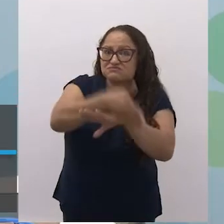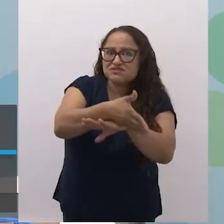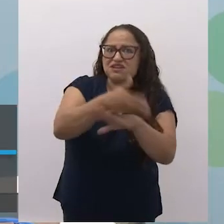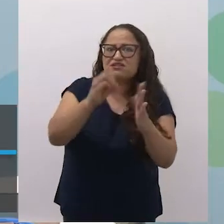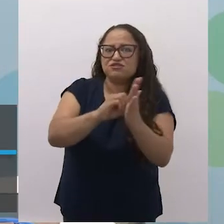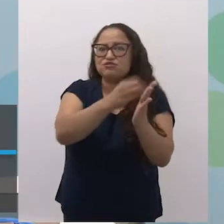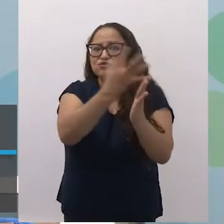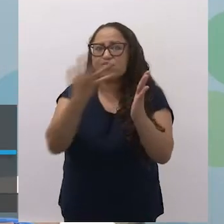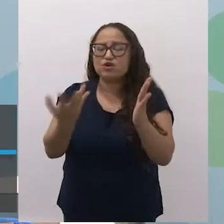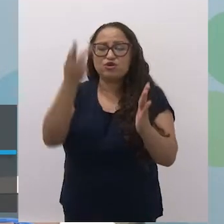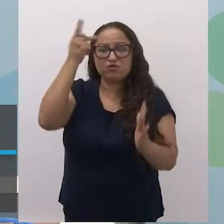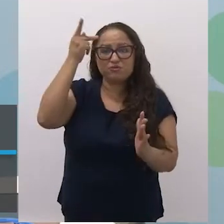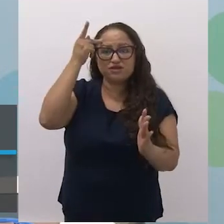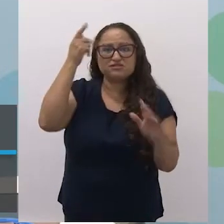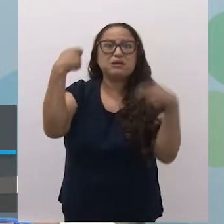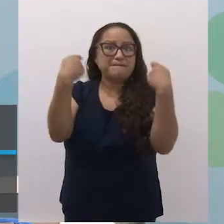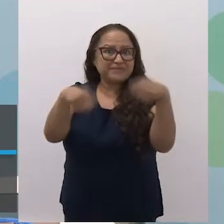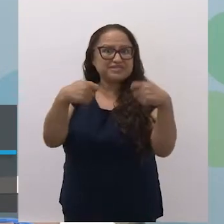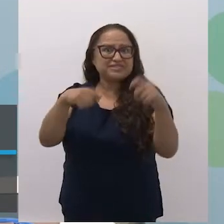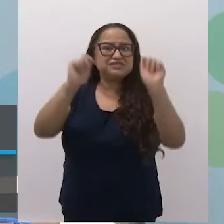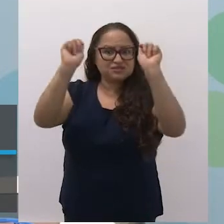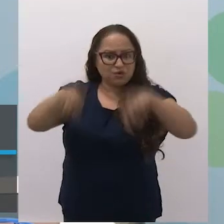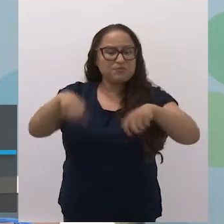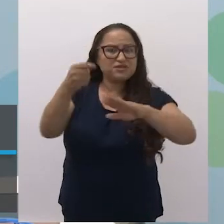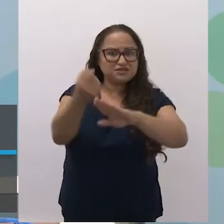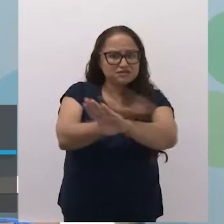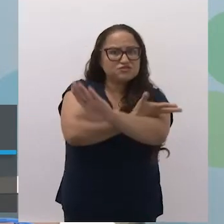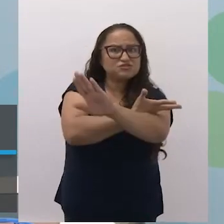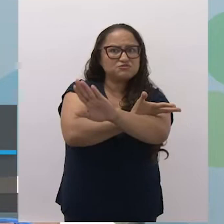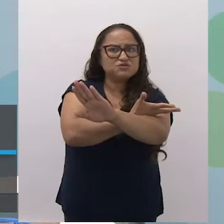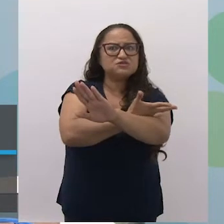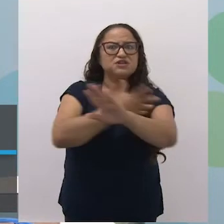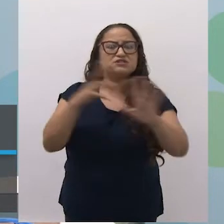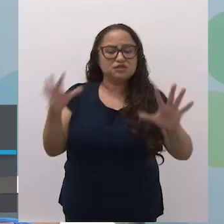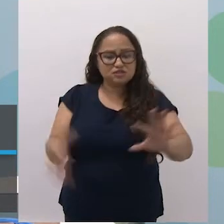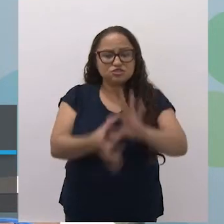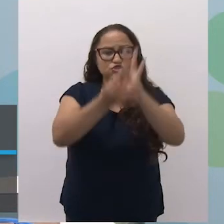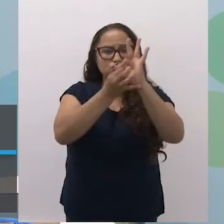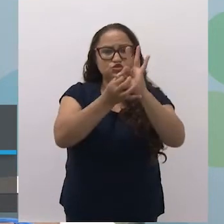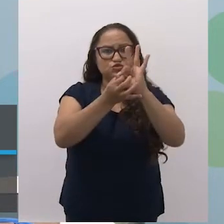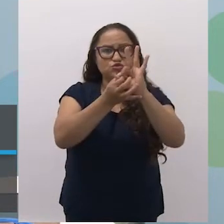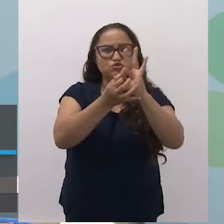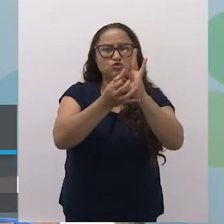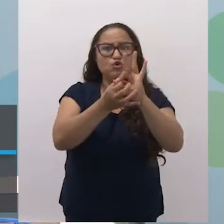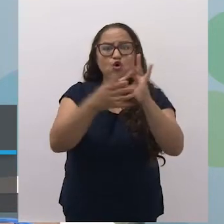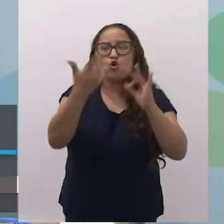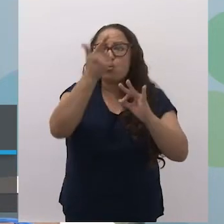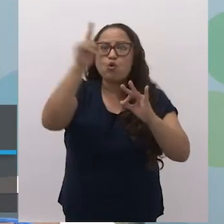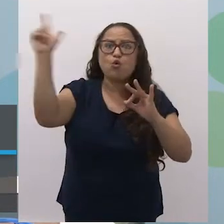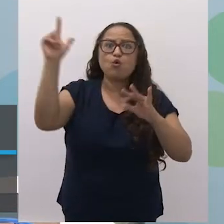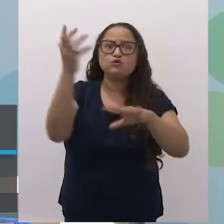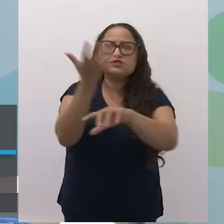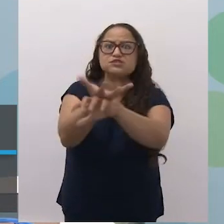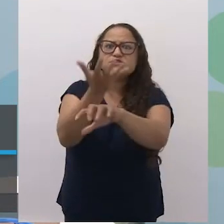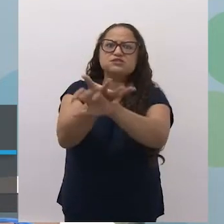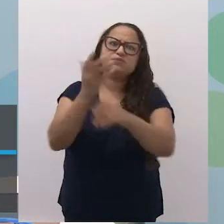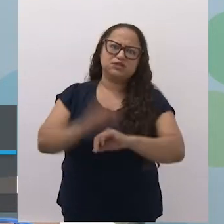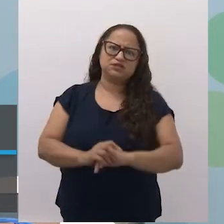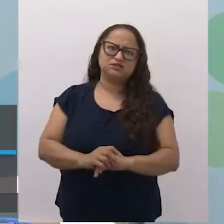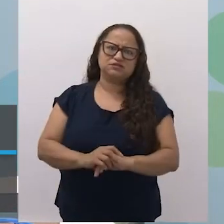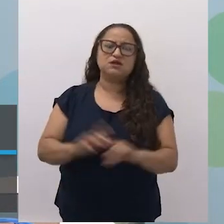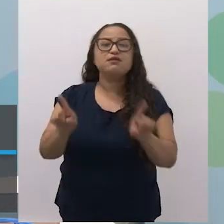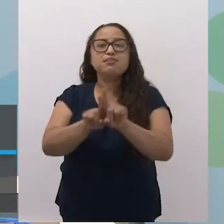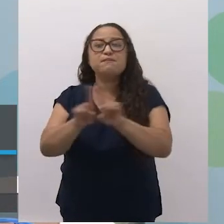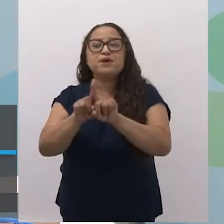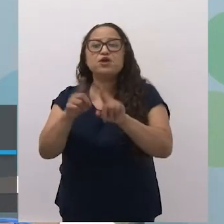e precisam ser articuladas com as habilidades de aprendizado, com os objetos